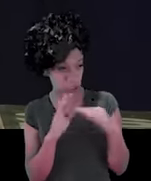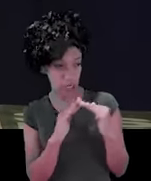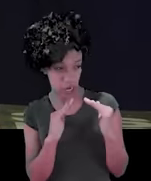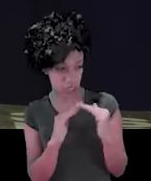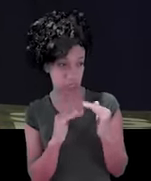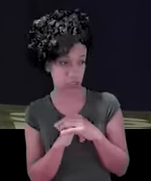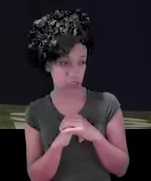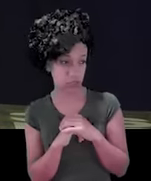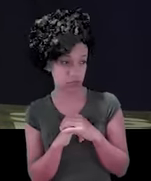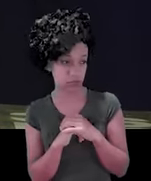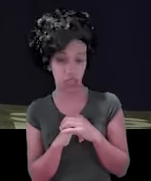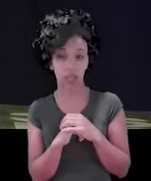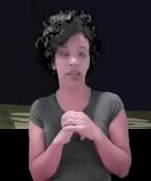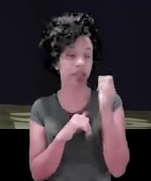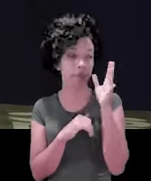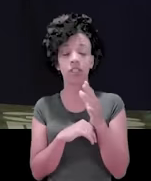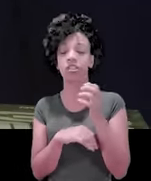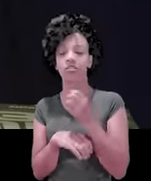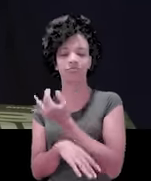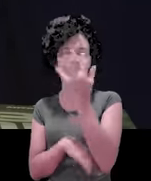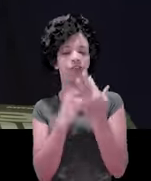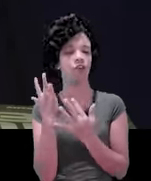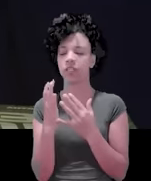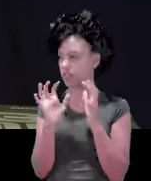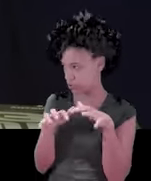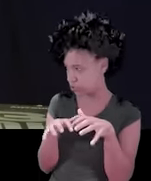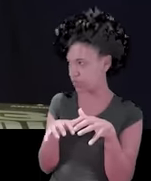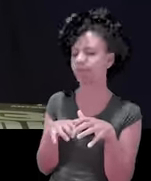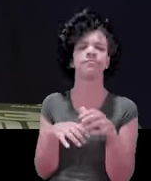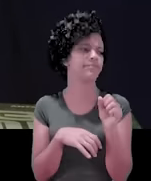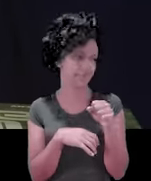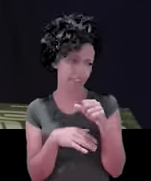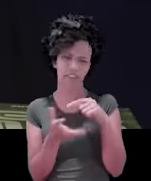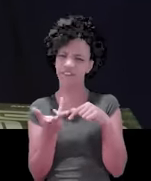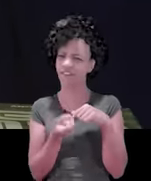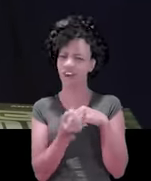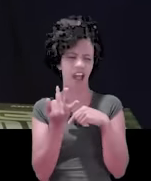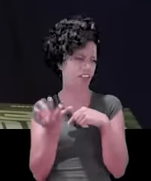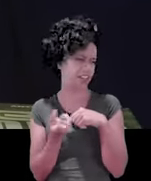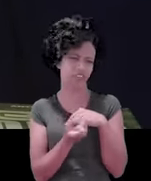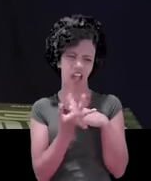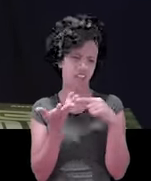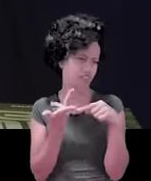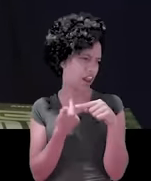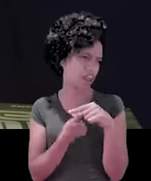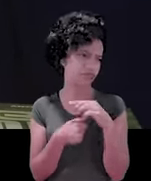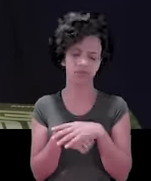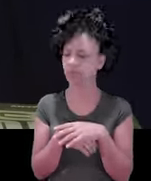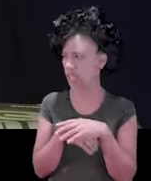casa isso é mas é uma meio da floresta você pegou essa chuva muitas muitas muitas vezes e